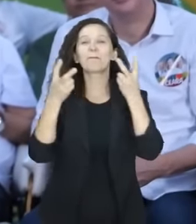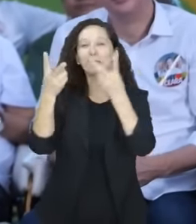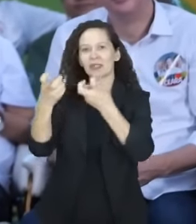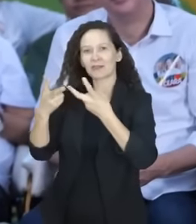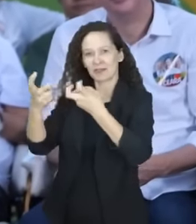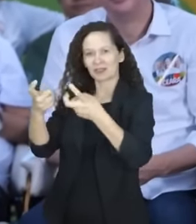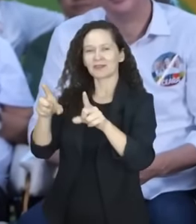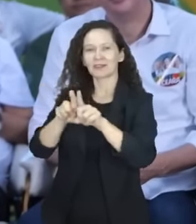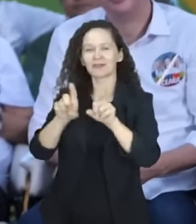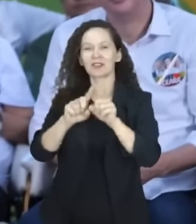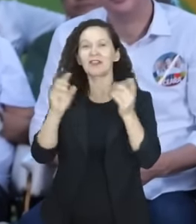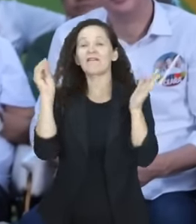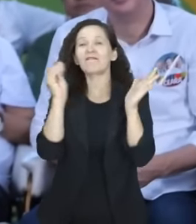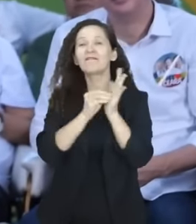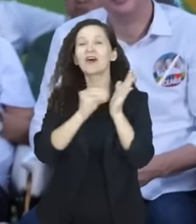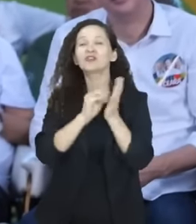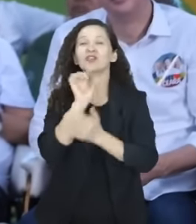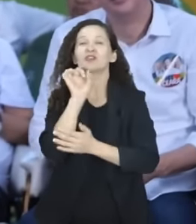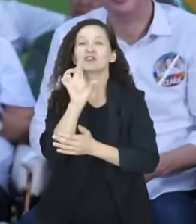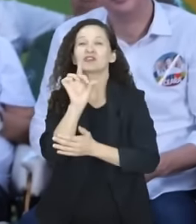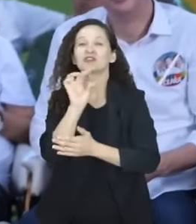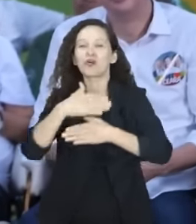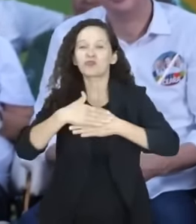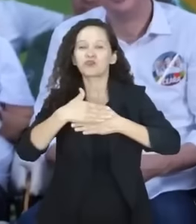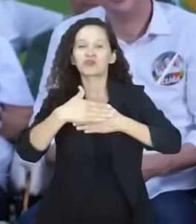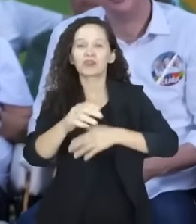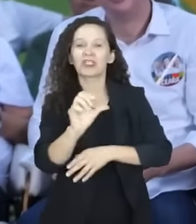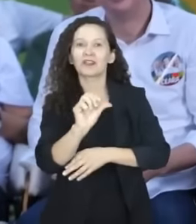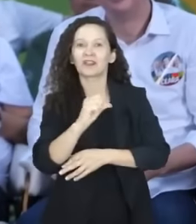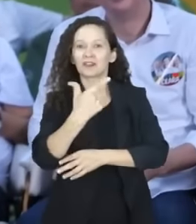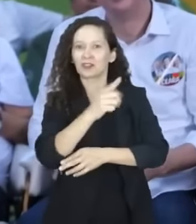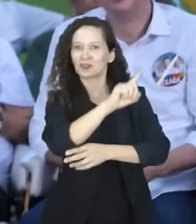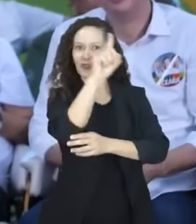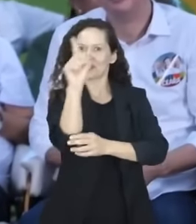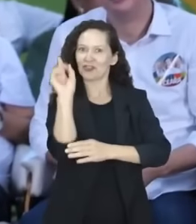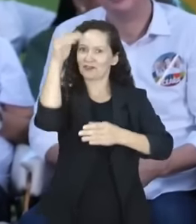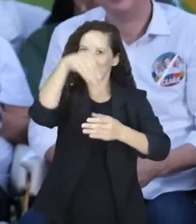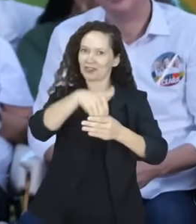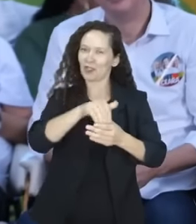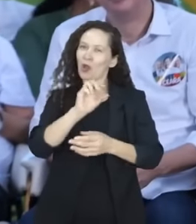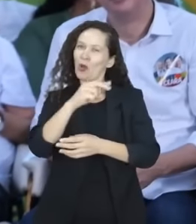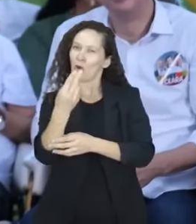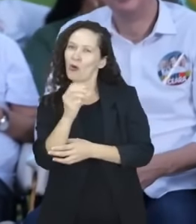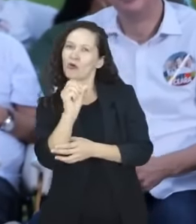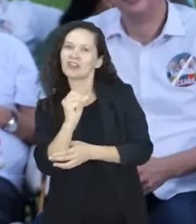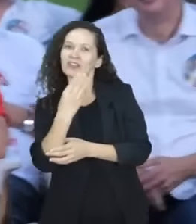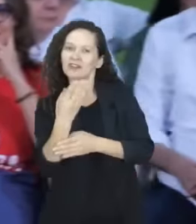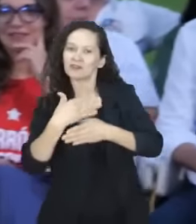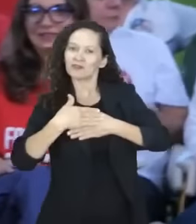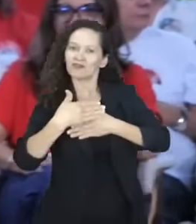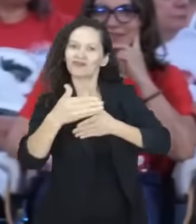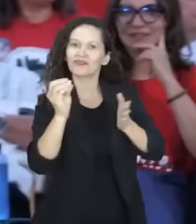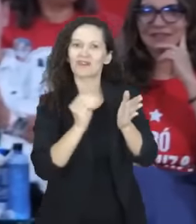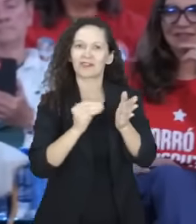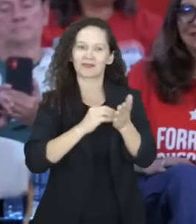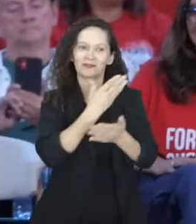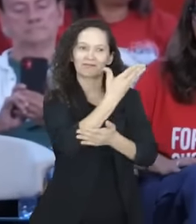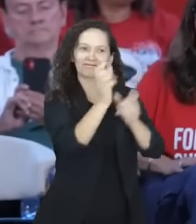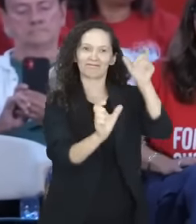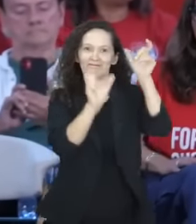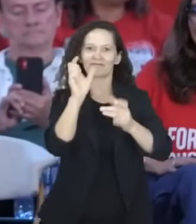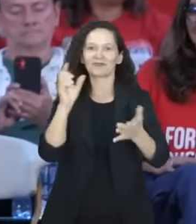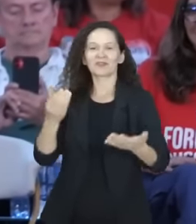apenas 62 dias ou 63 dias para que vocês compareçam à urna